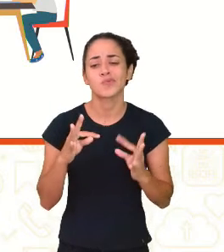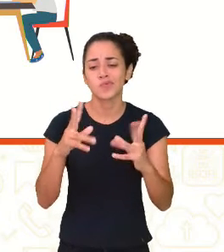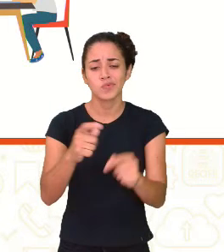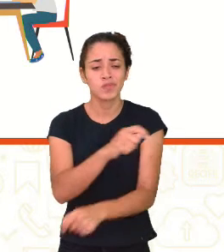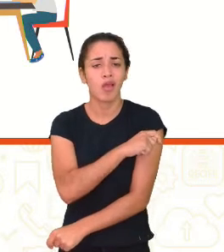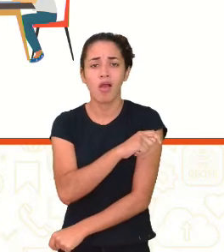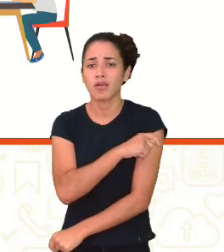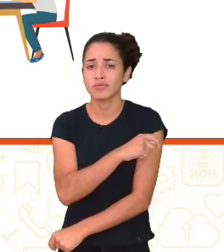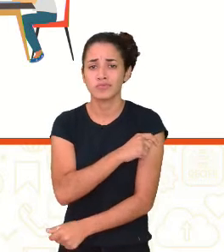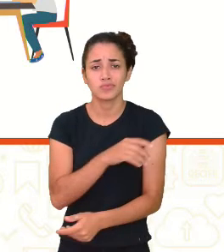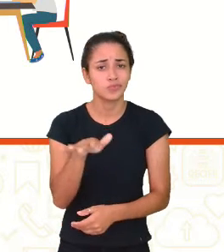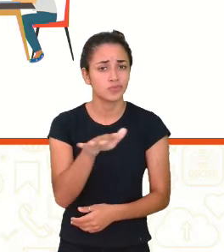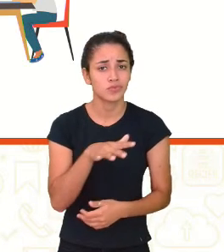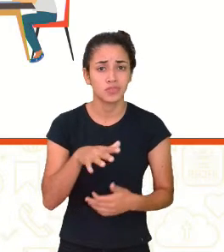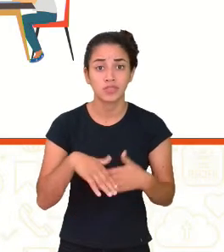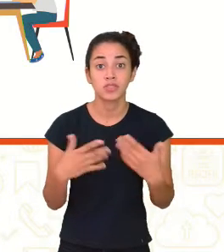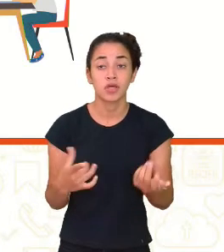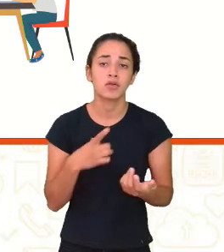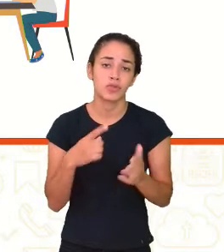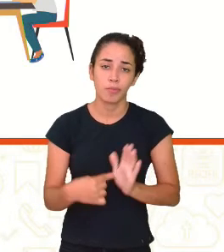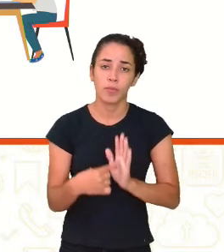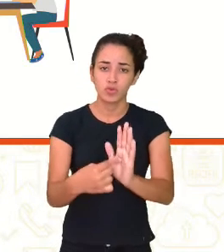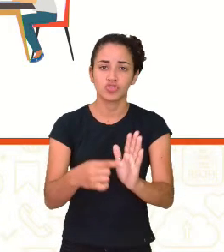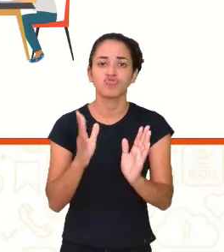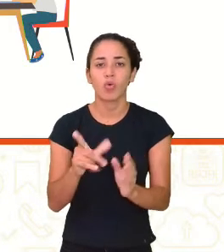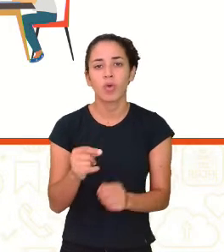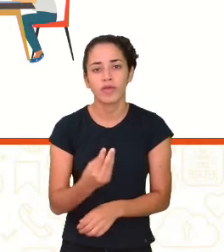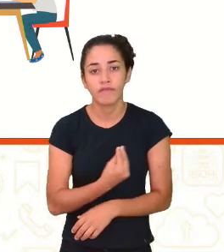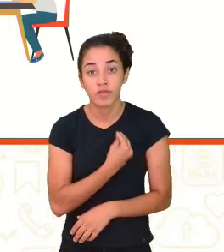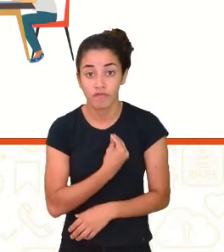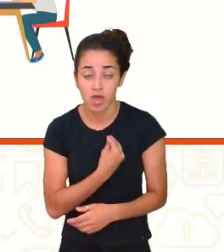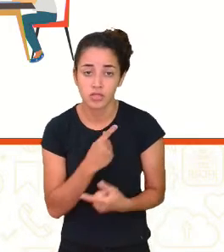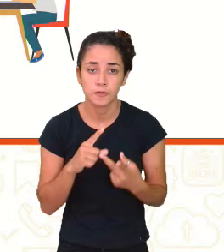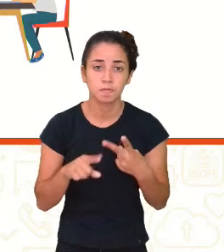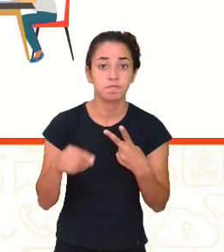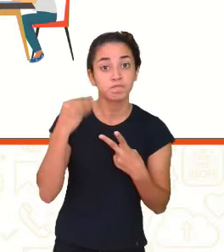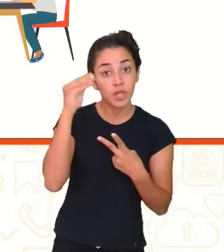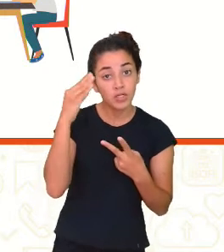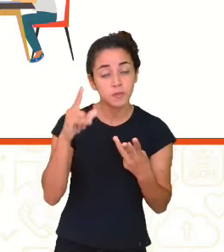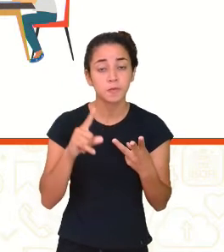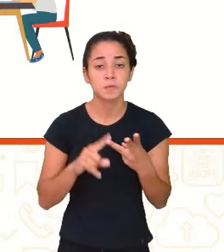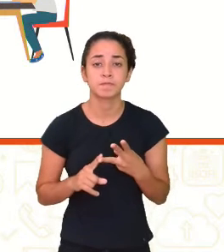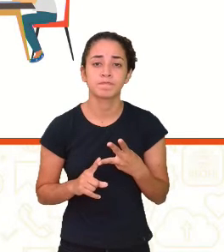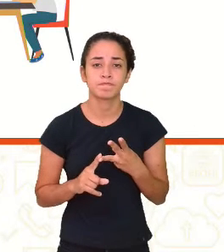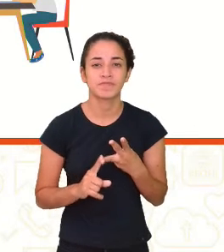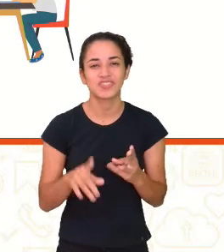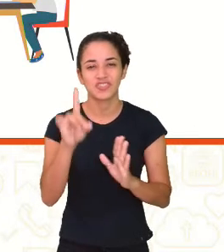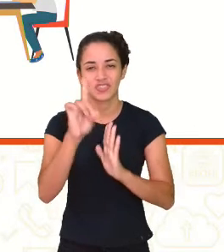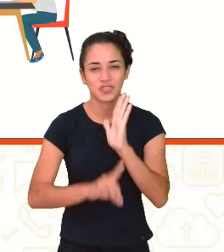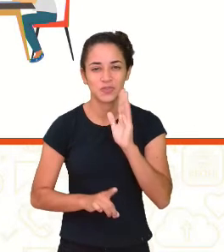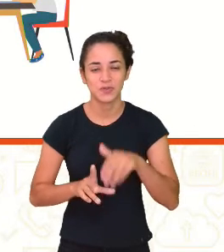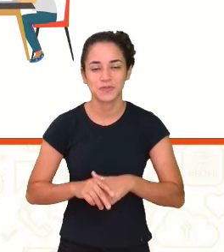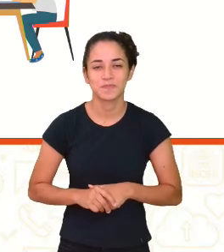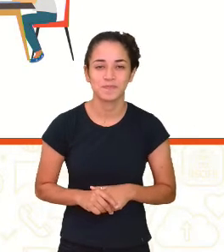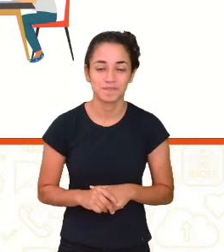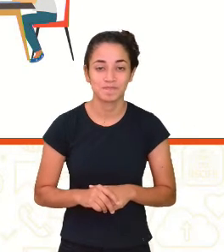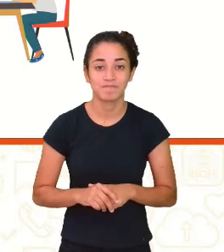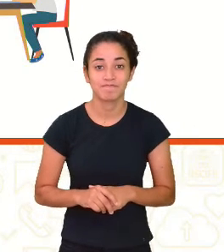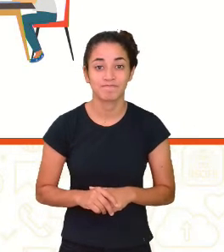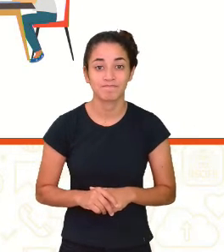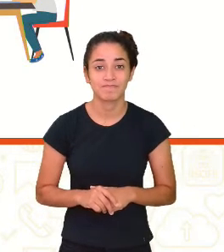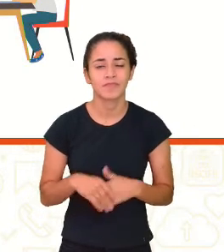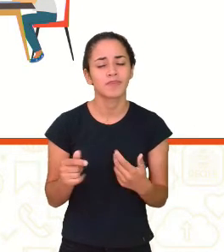estudantes envolvidos. Então, destaquei aí vivência, experiência e direito. Então, ele